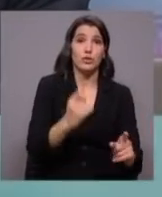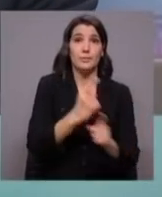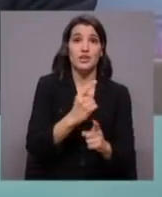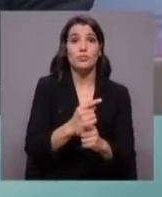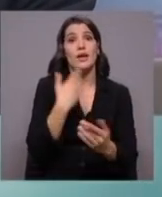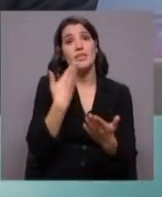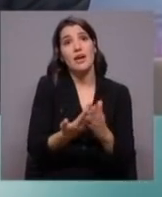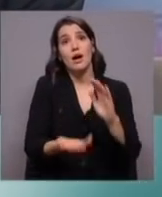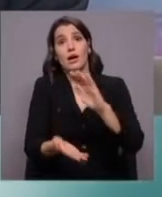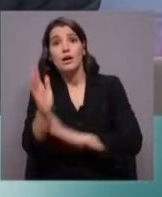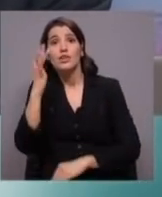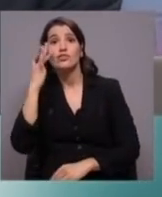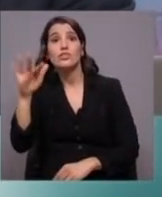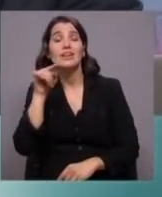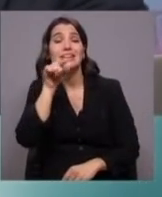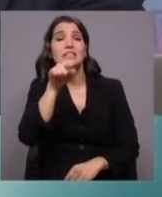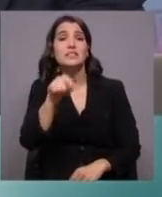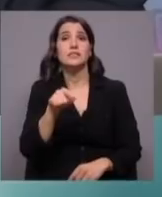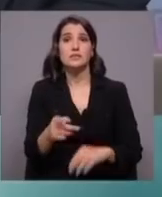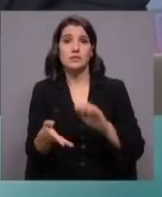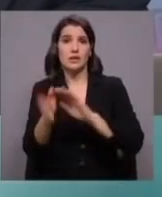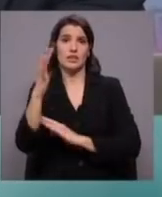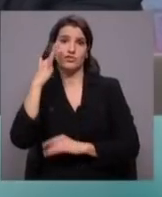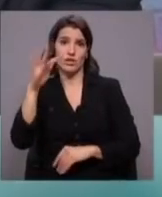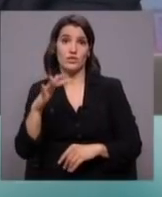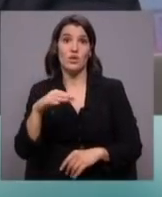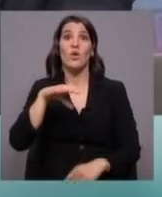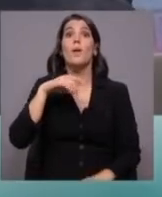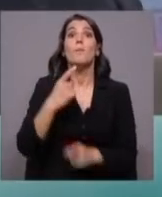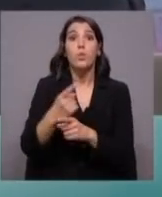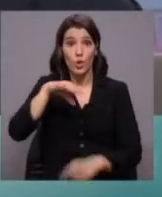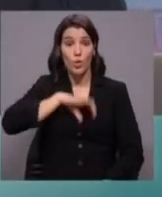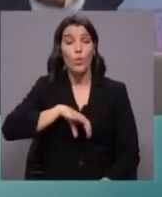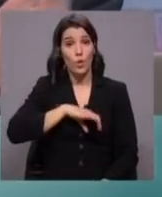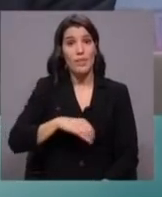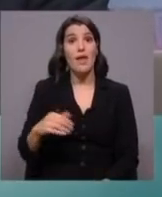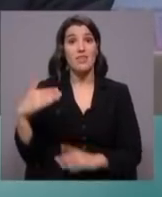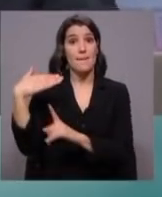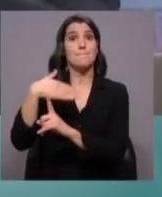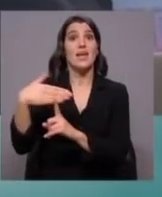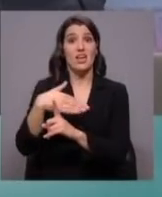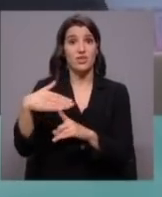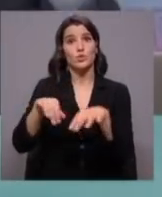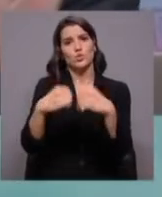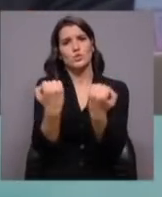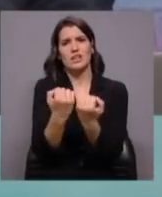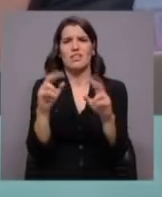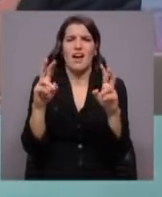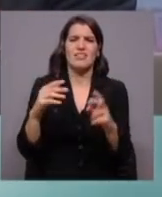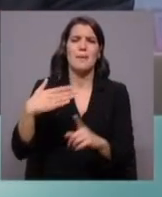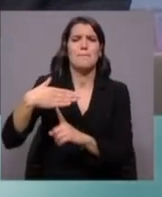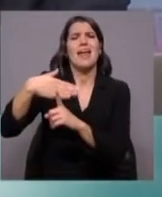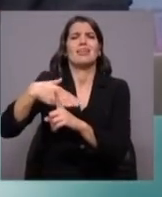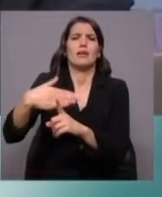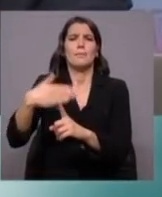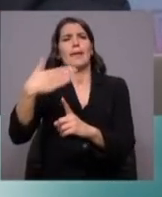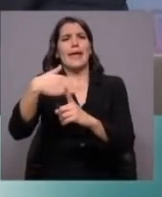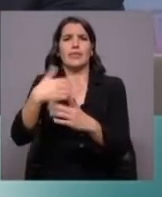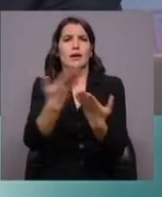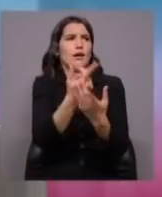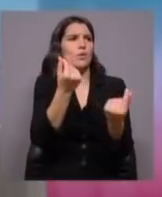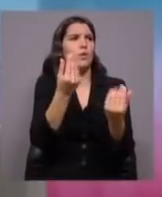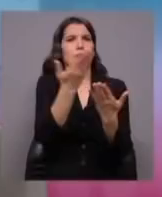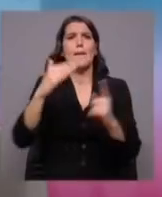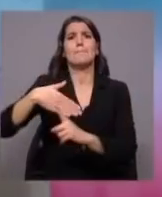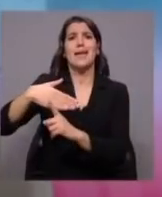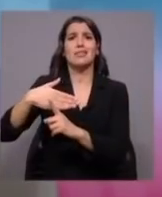imigração. Exatamente. Isso é que origina a imigração, que é o salário médio, o salário da classe média, a média dos salários, digamos assim, ser